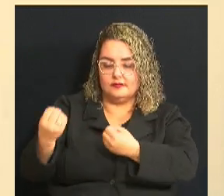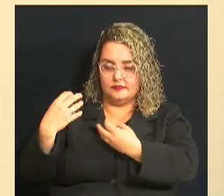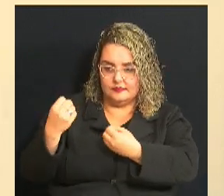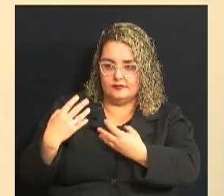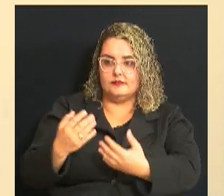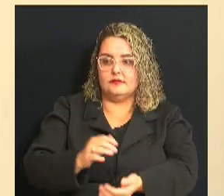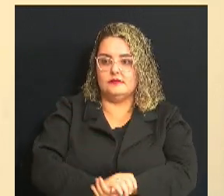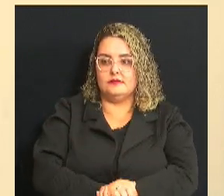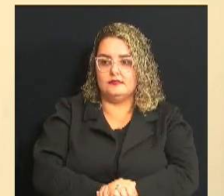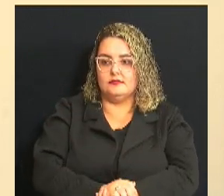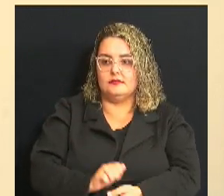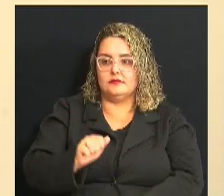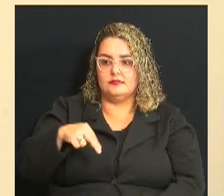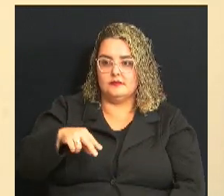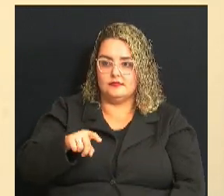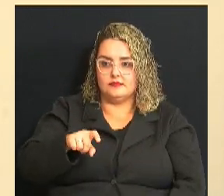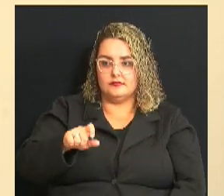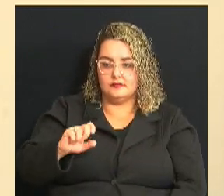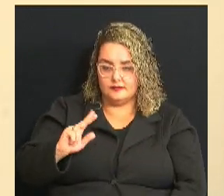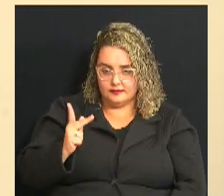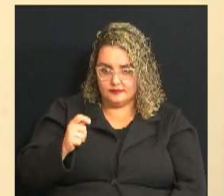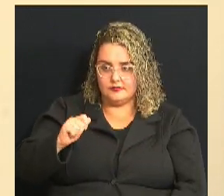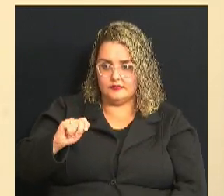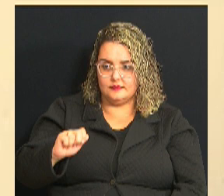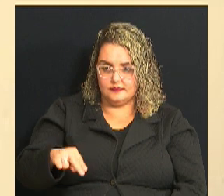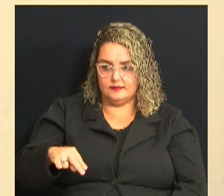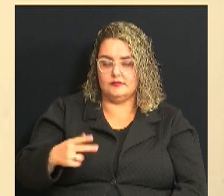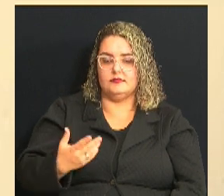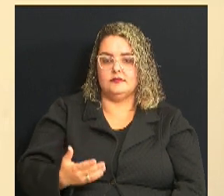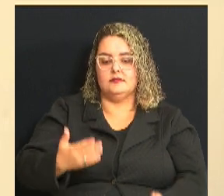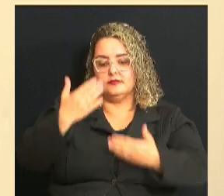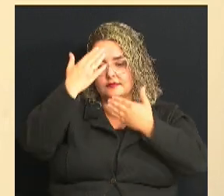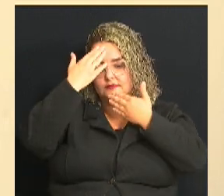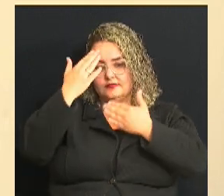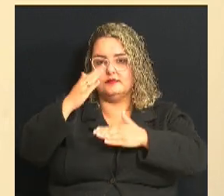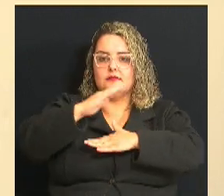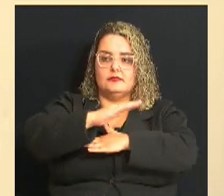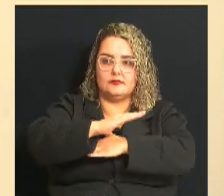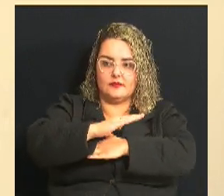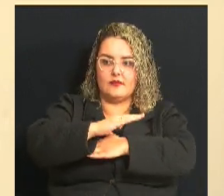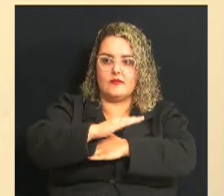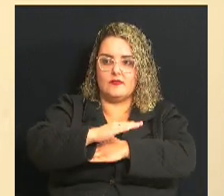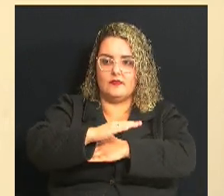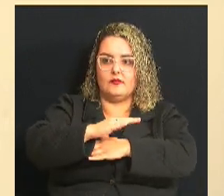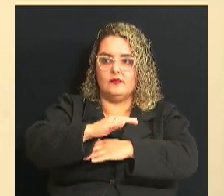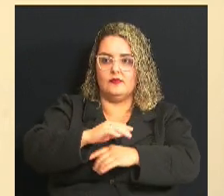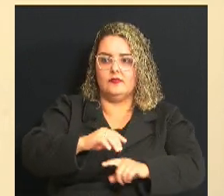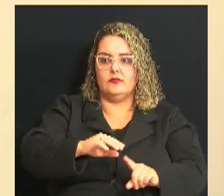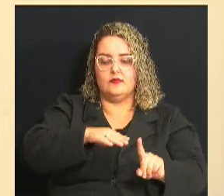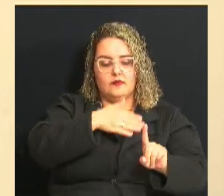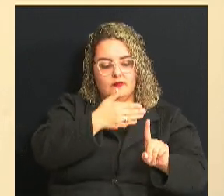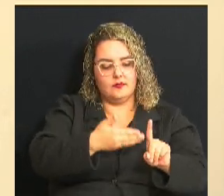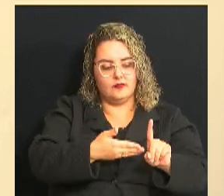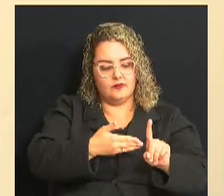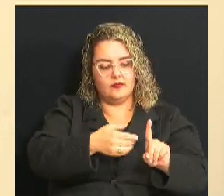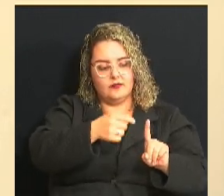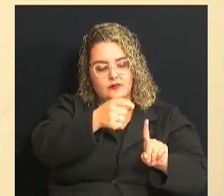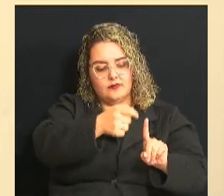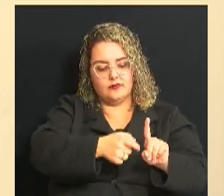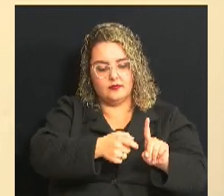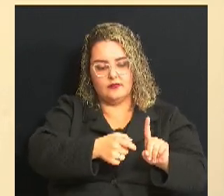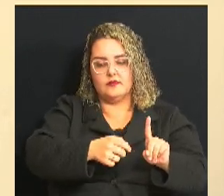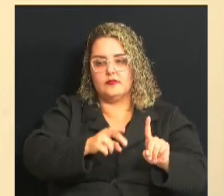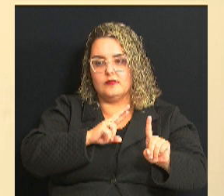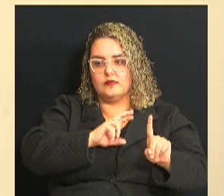época da Anchan. Primeiro, agradecer aqui a casa, né, a Câmara Municipal de Campinas, aqui na figura do vereador Rossini e também